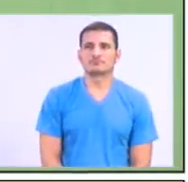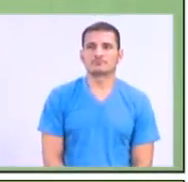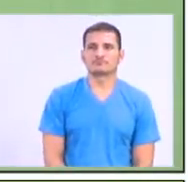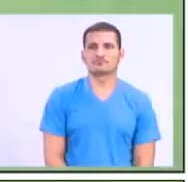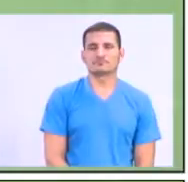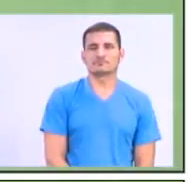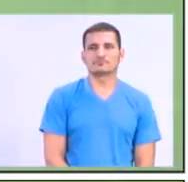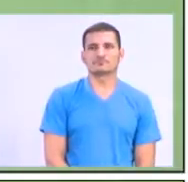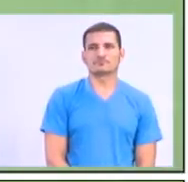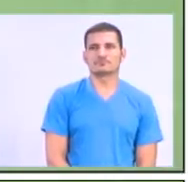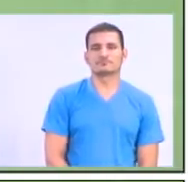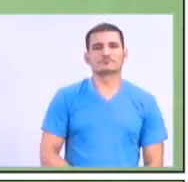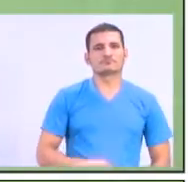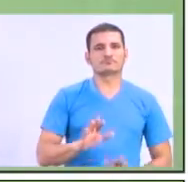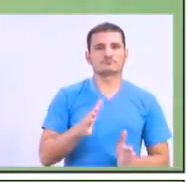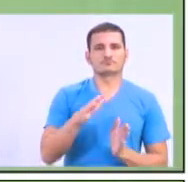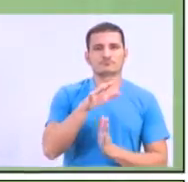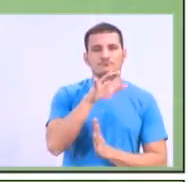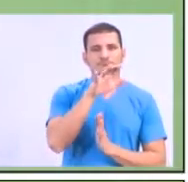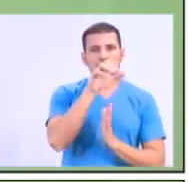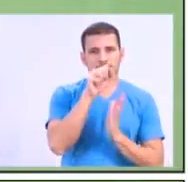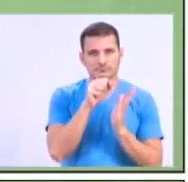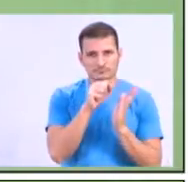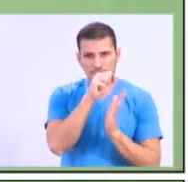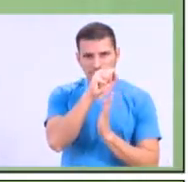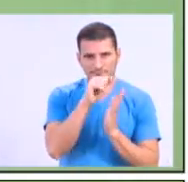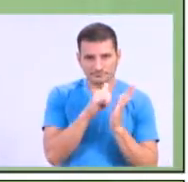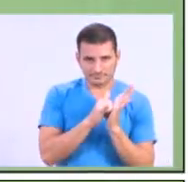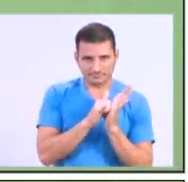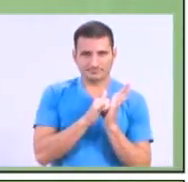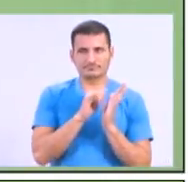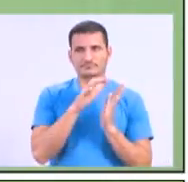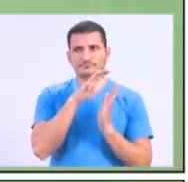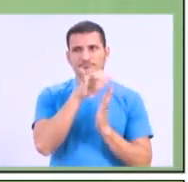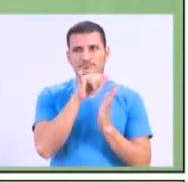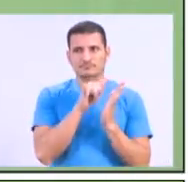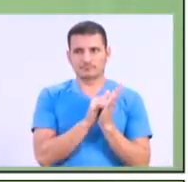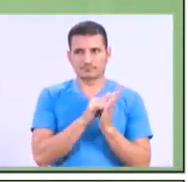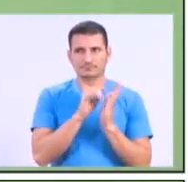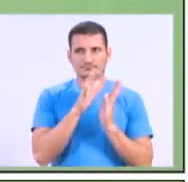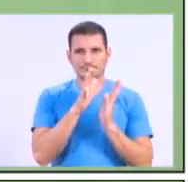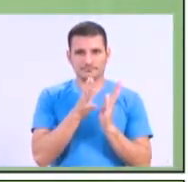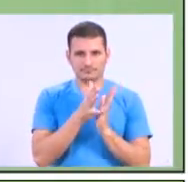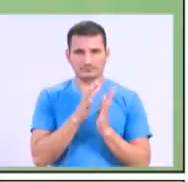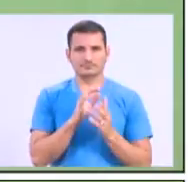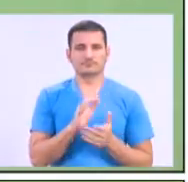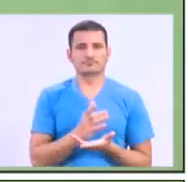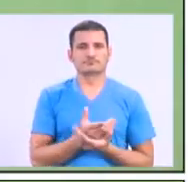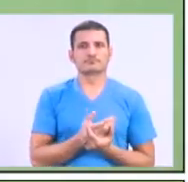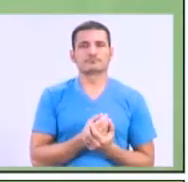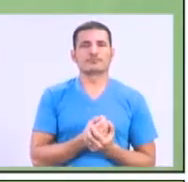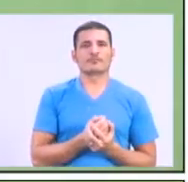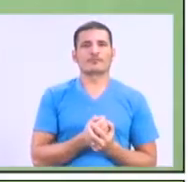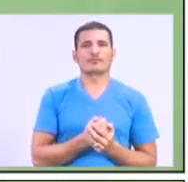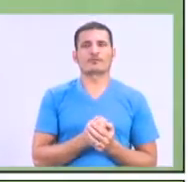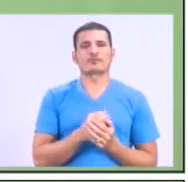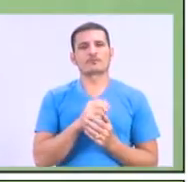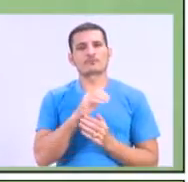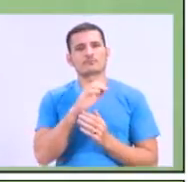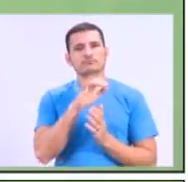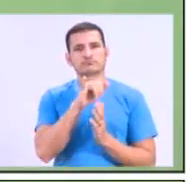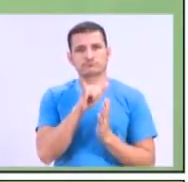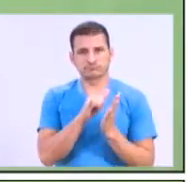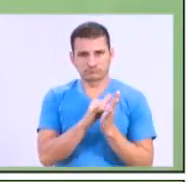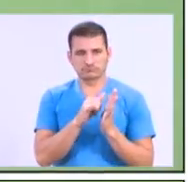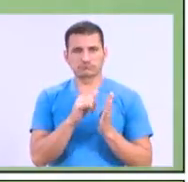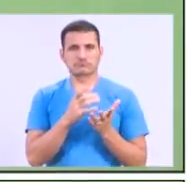Bom, depois que a gente instalar, né, e fizer esses procedimentos padrões aí no Windows, né, de instalar todo o pacote,